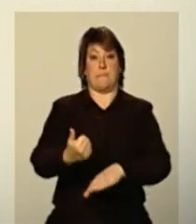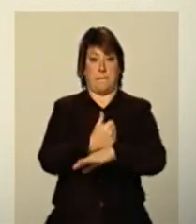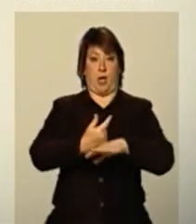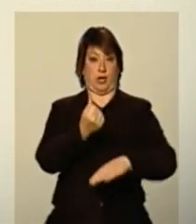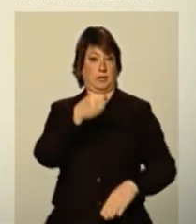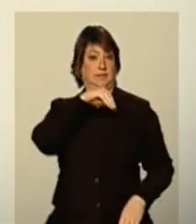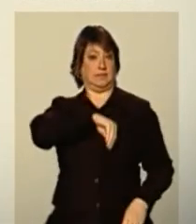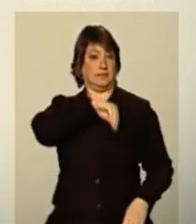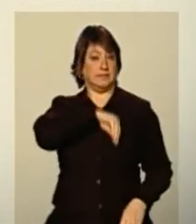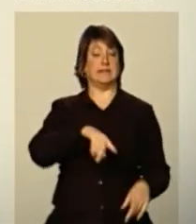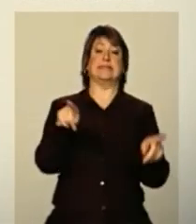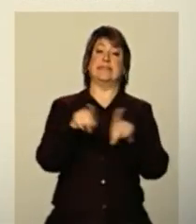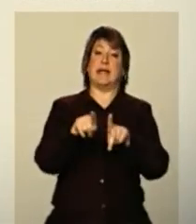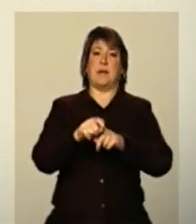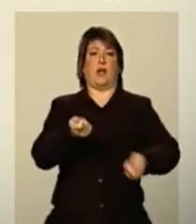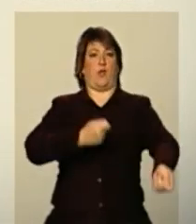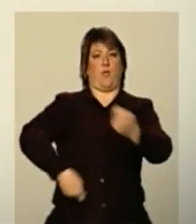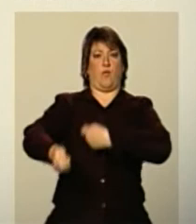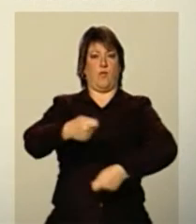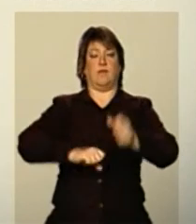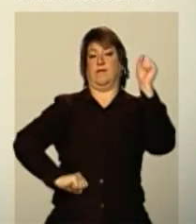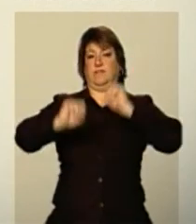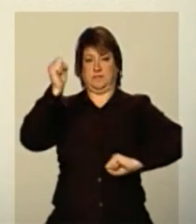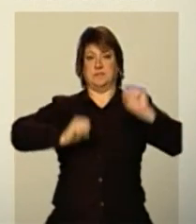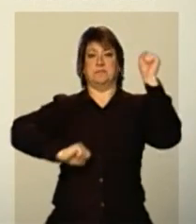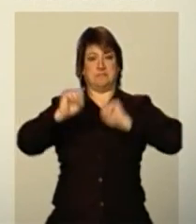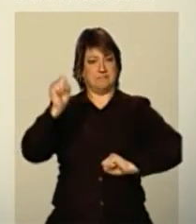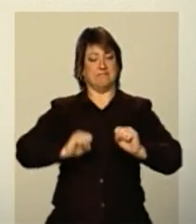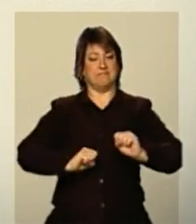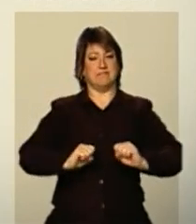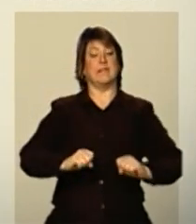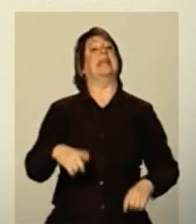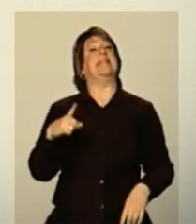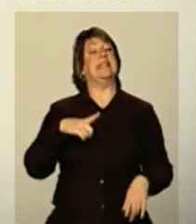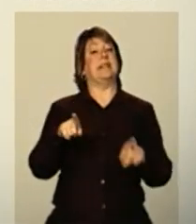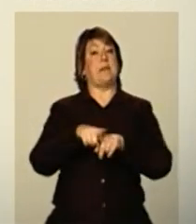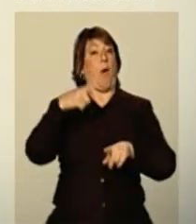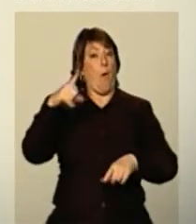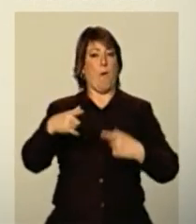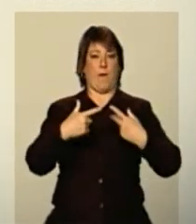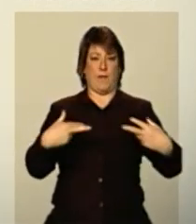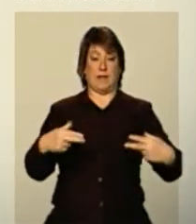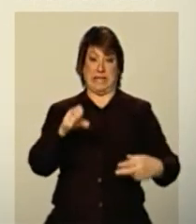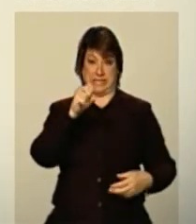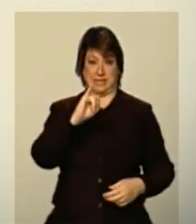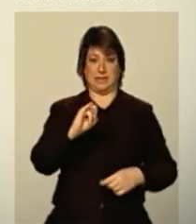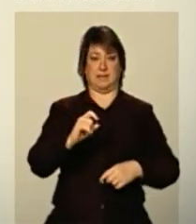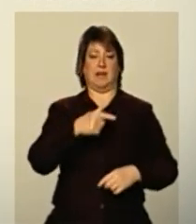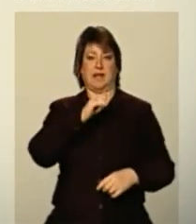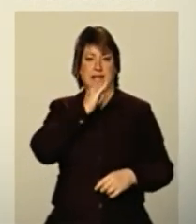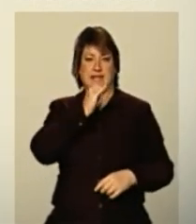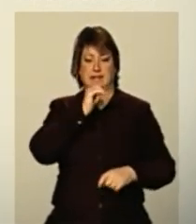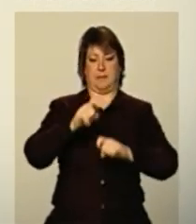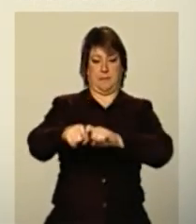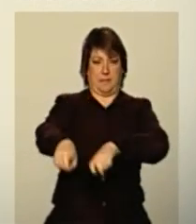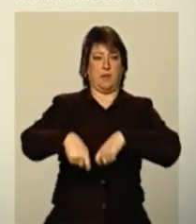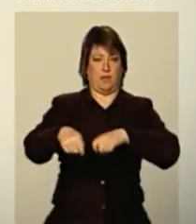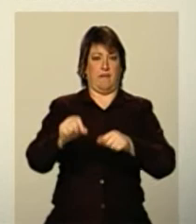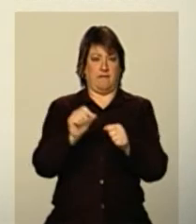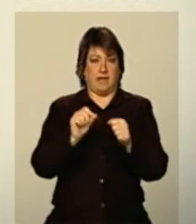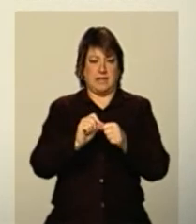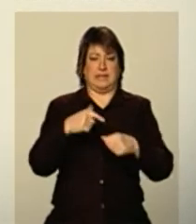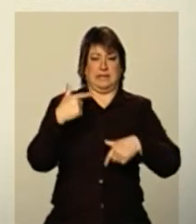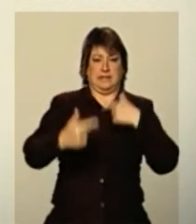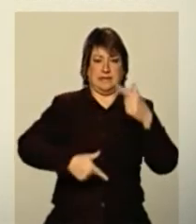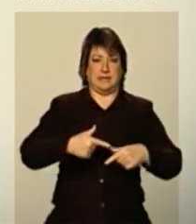ao mesmo tempo, movimentar a nossa indústria. Tem mais uma coisa, Luciano. Se o produtor investir, por exemplo, na